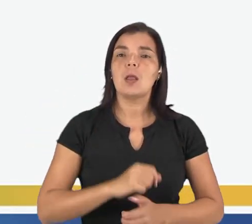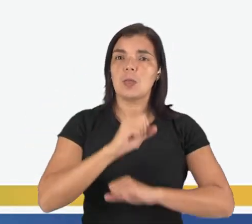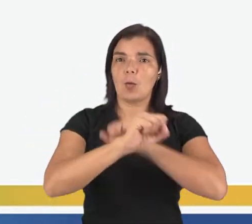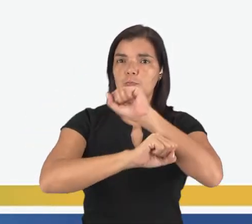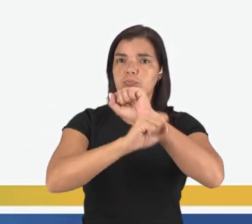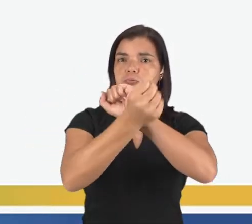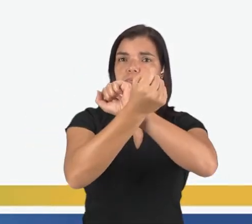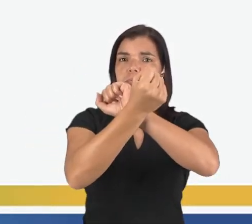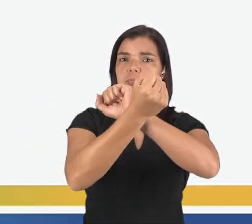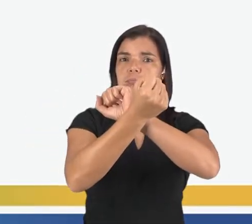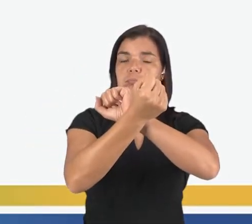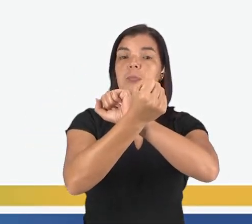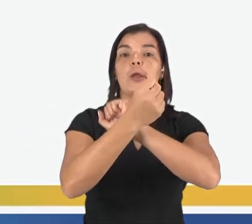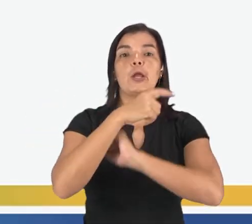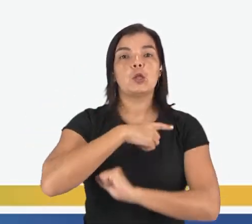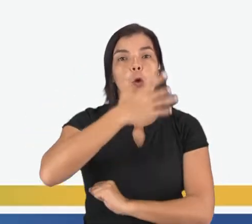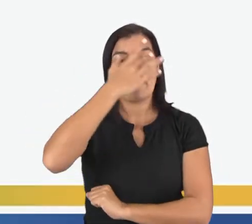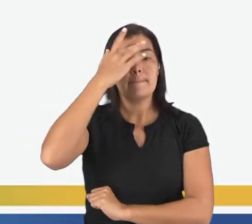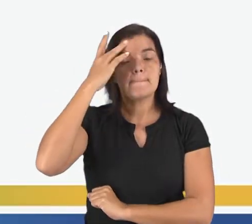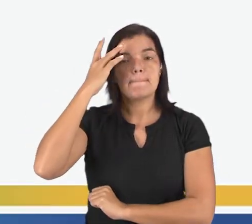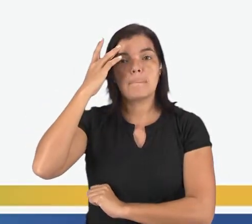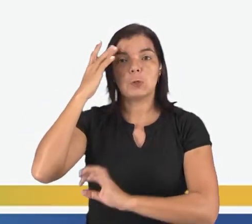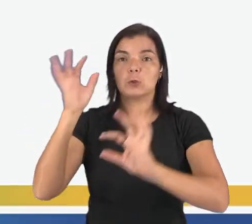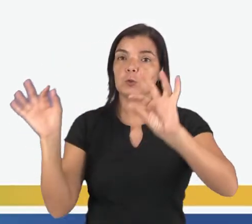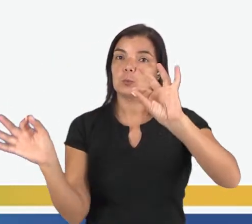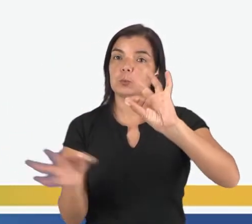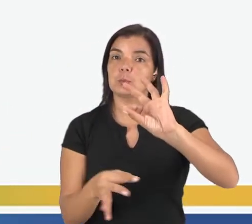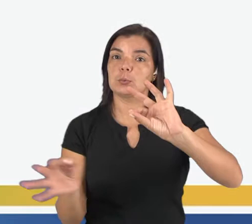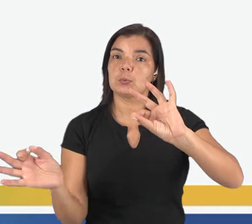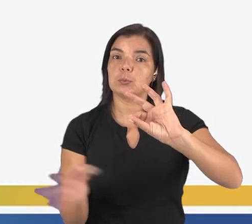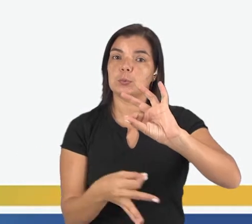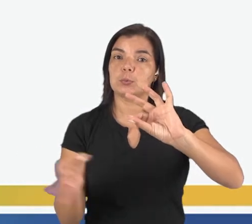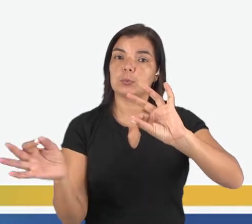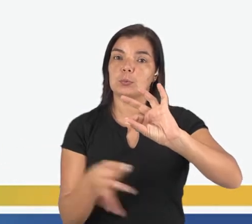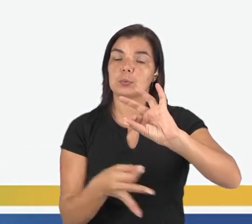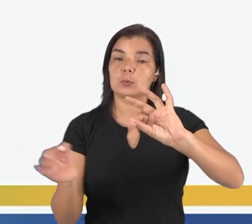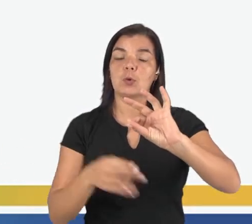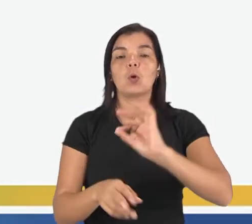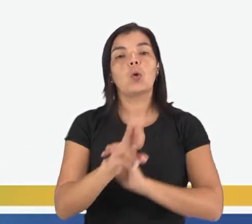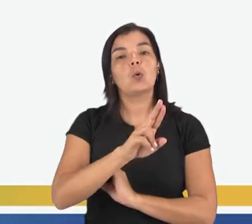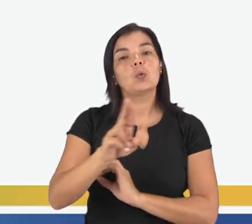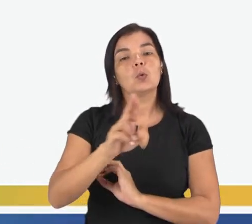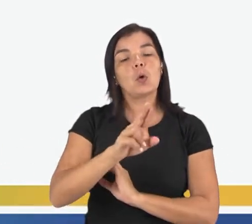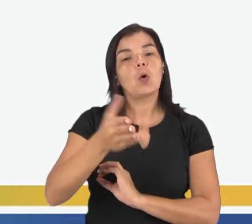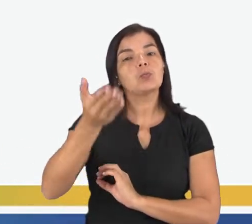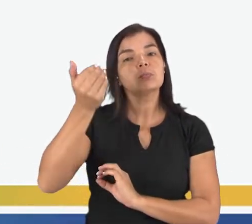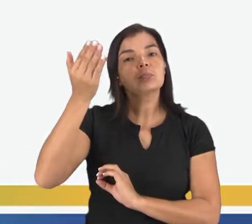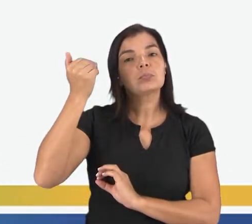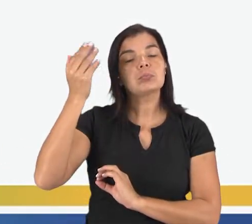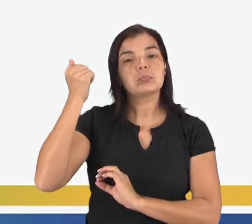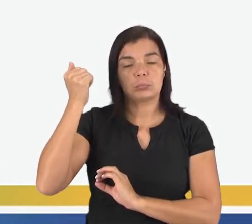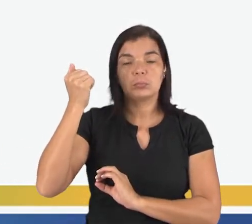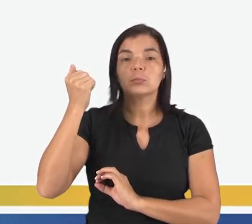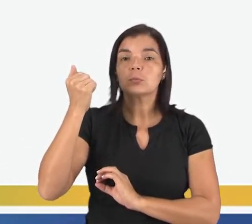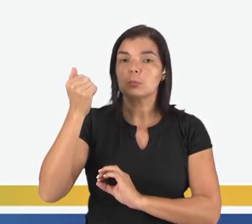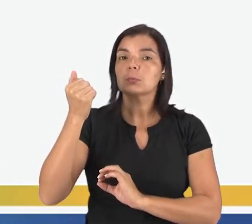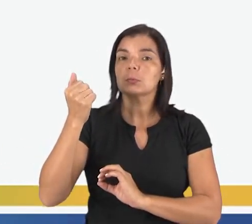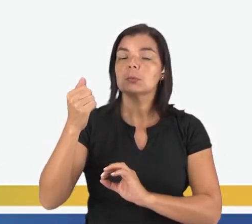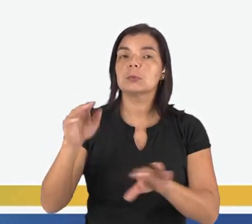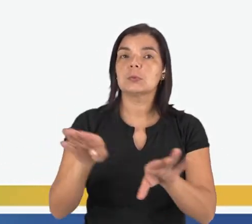amarrado e tem uma pessoa que está açoitando, né? Que é o que chamava antigamente, açoitando, está agredindo ele,